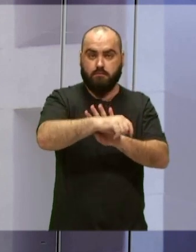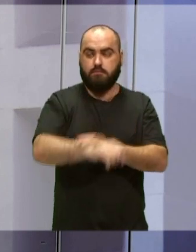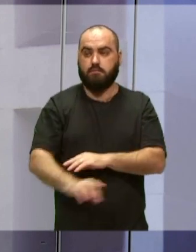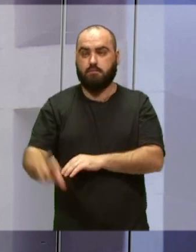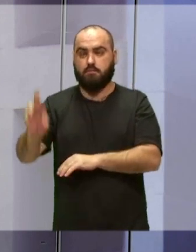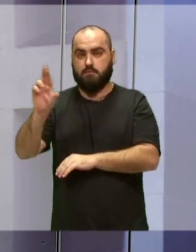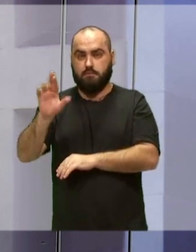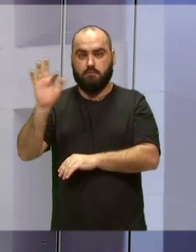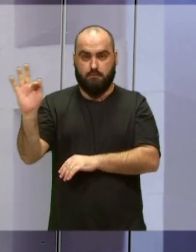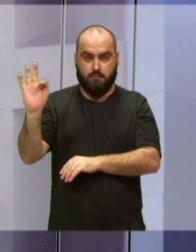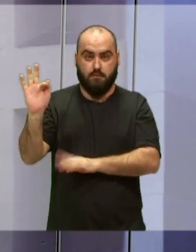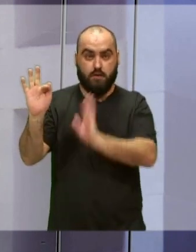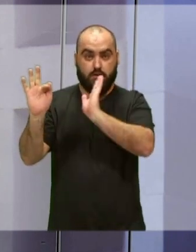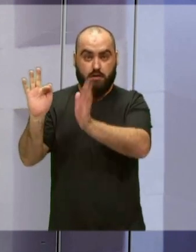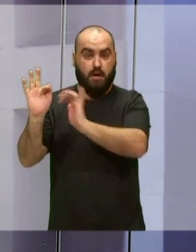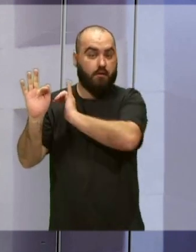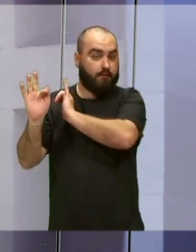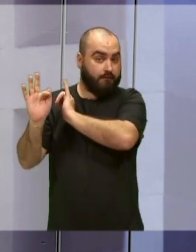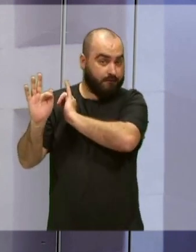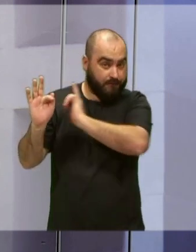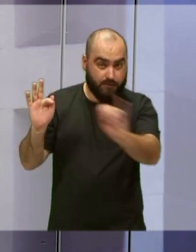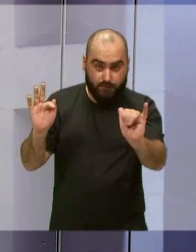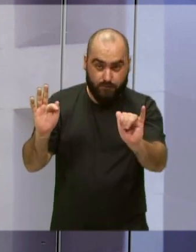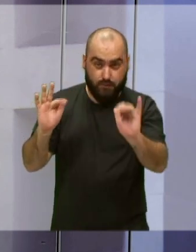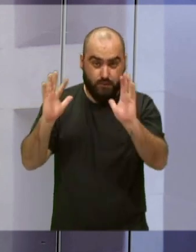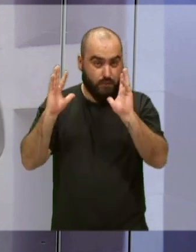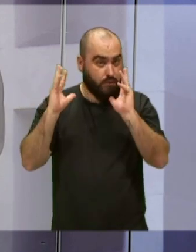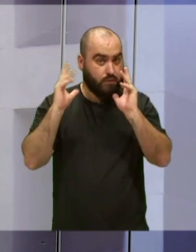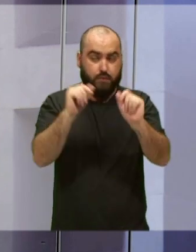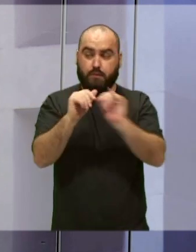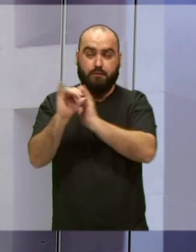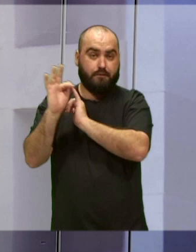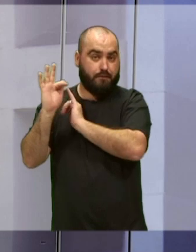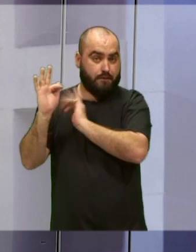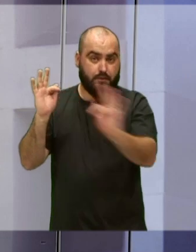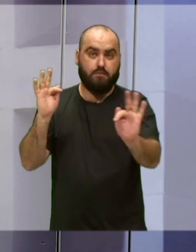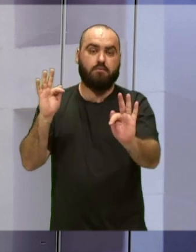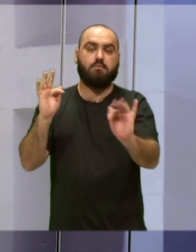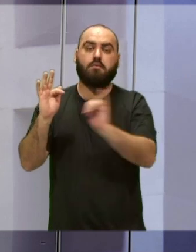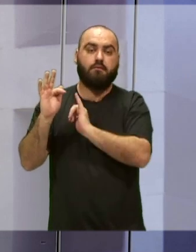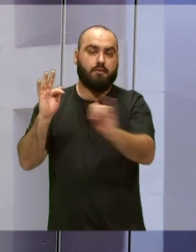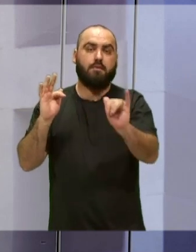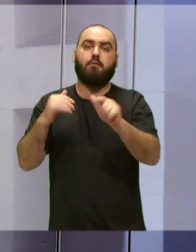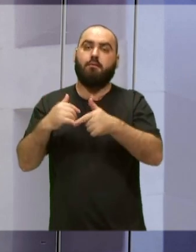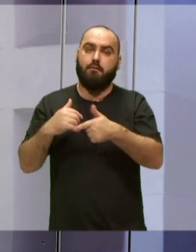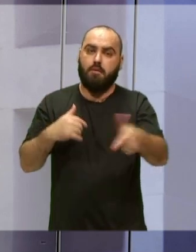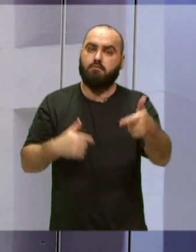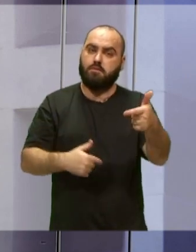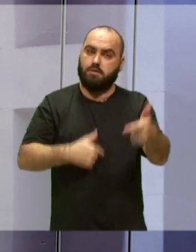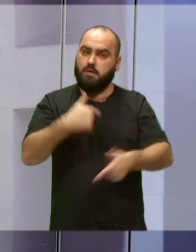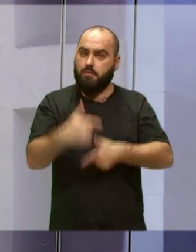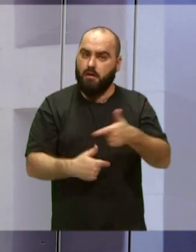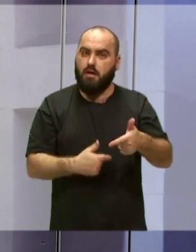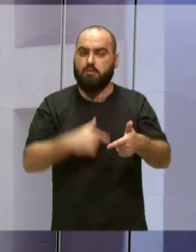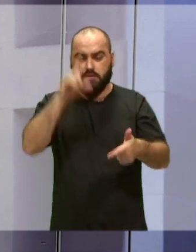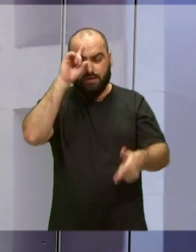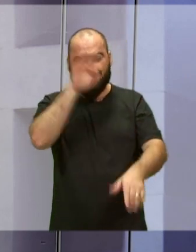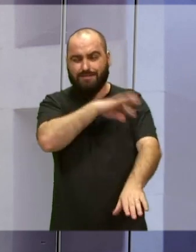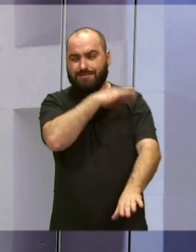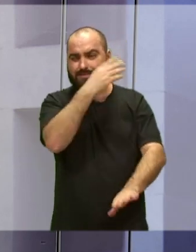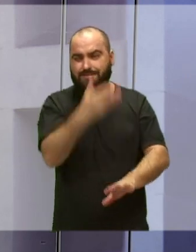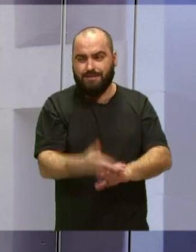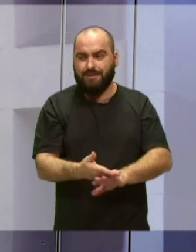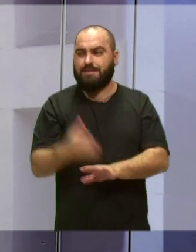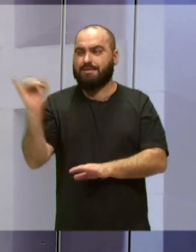Federal já declarou para todos os ventos iremos trabalhar 24 horas nós queremos que Itajaí venha seja